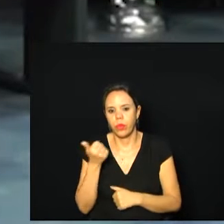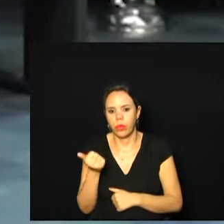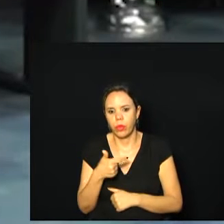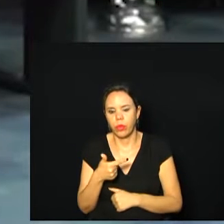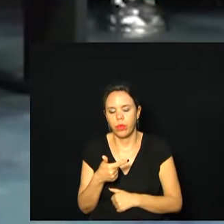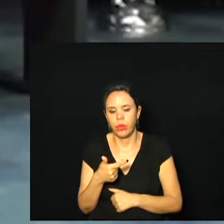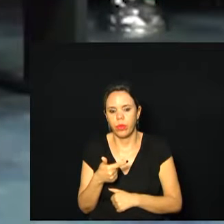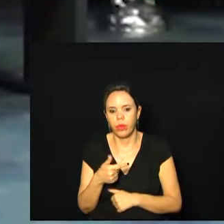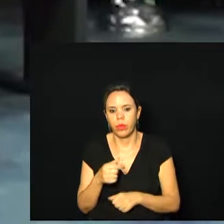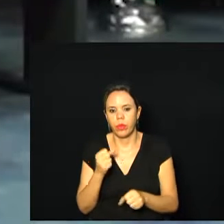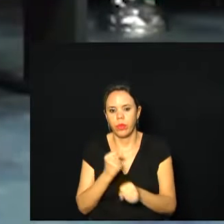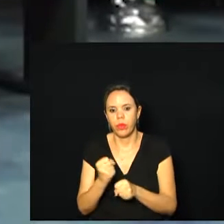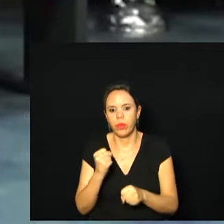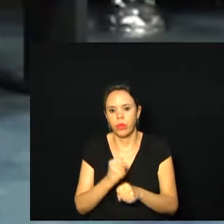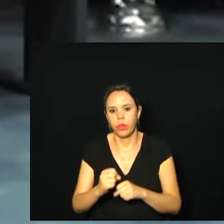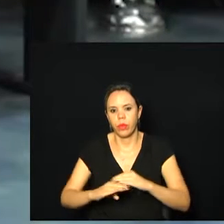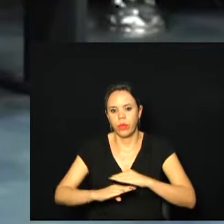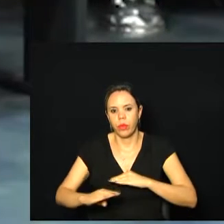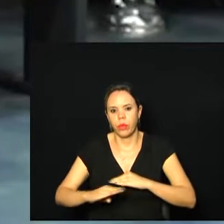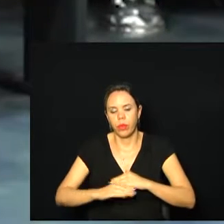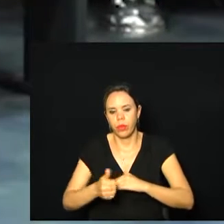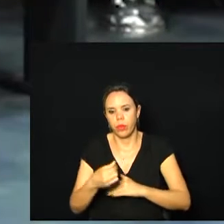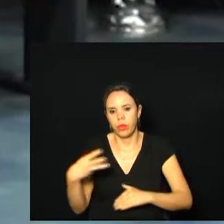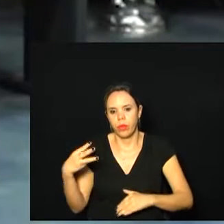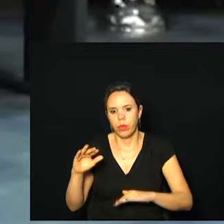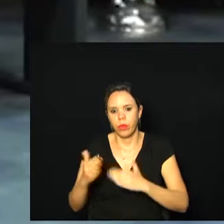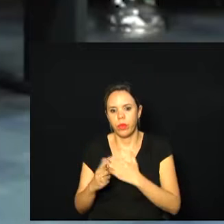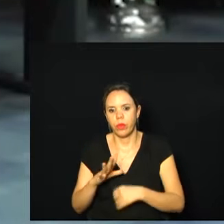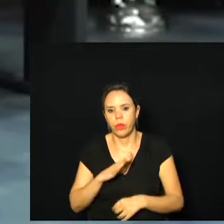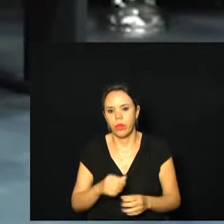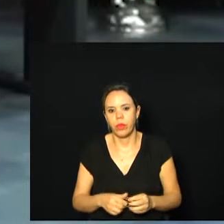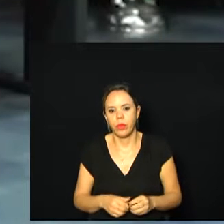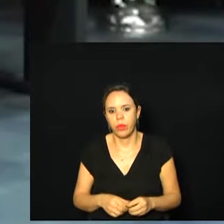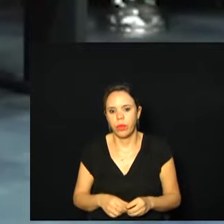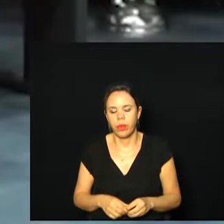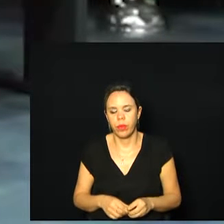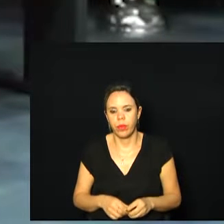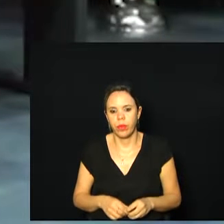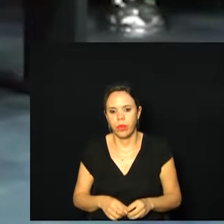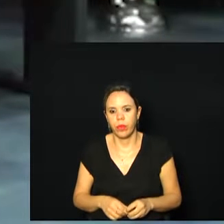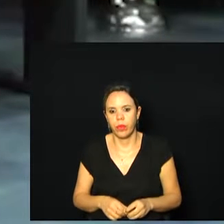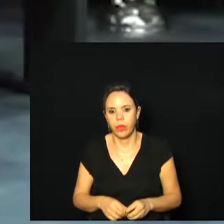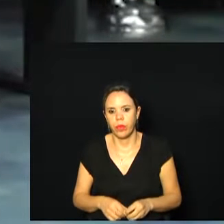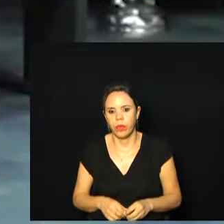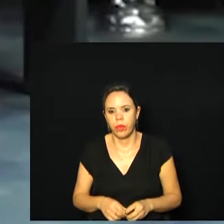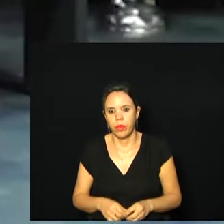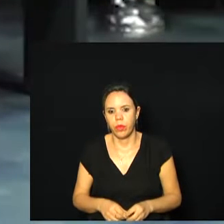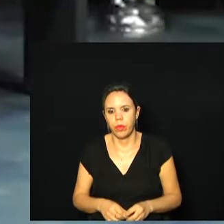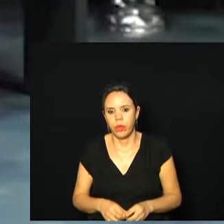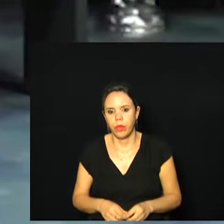que vai levar a pavimentação a 13 bairros da nossa cidade.